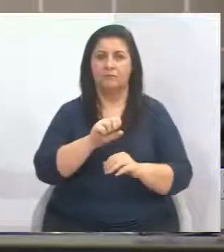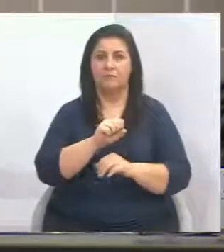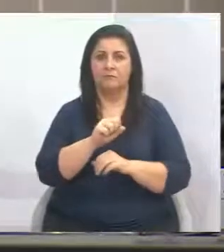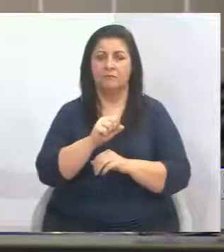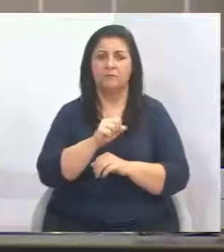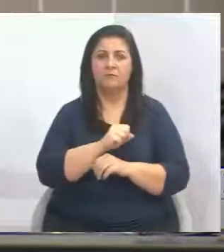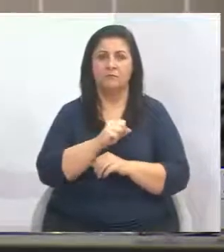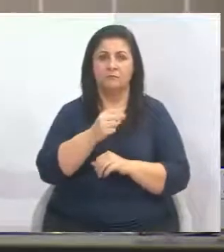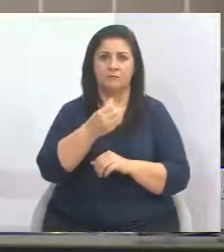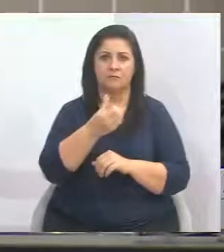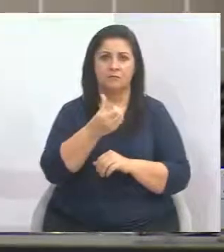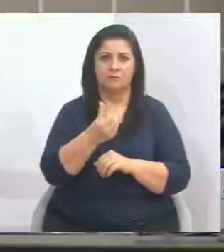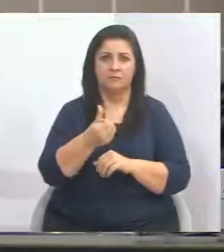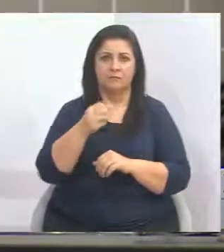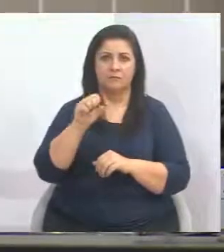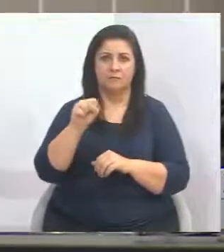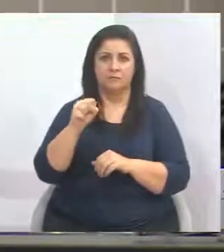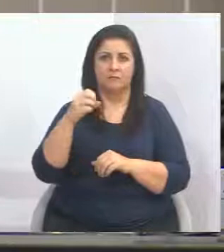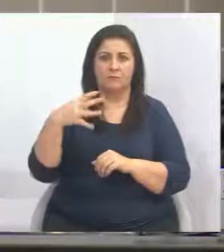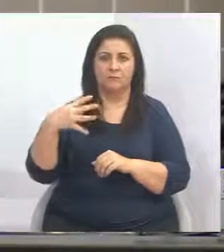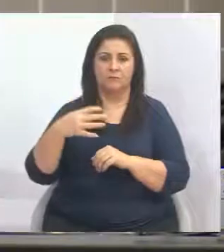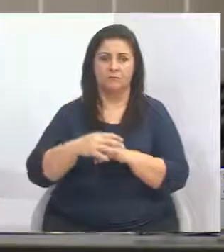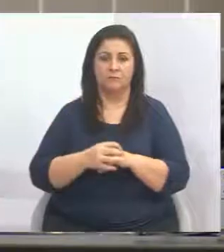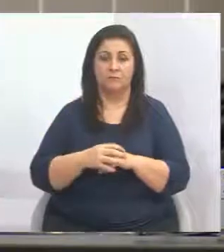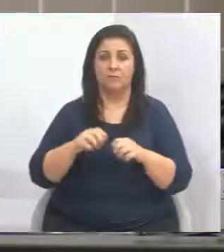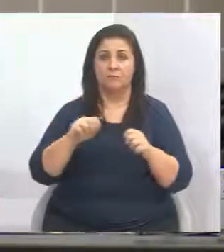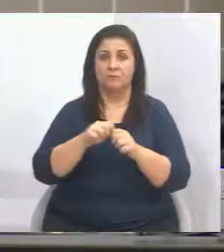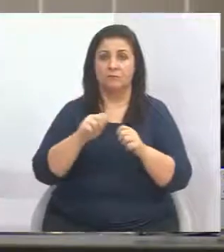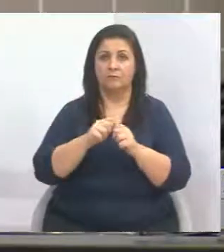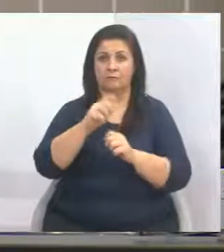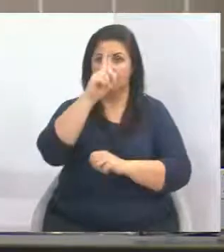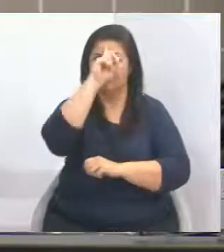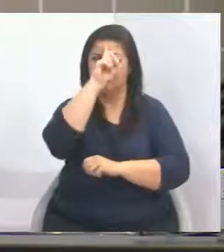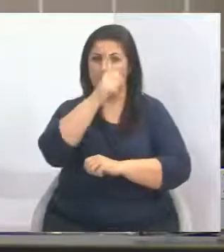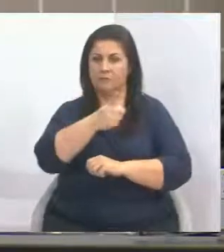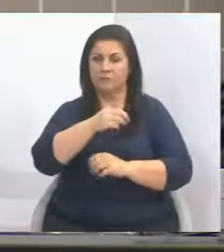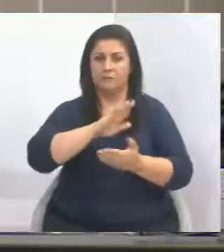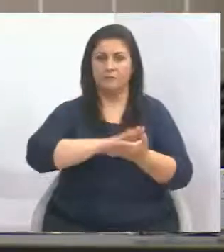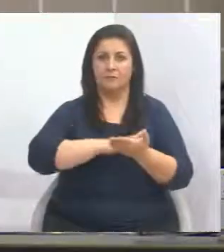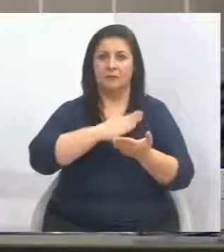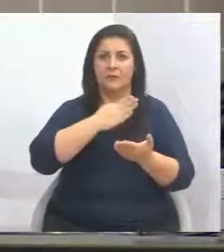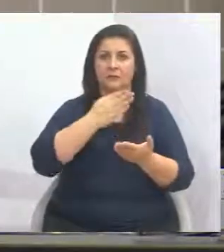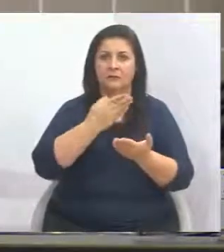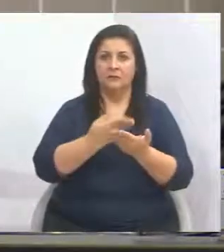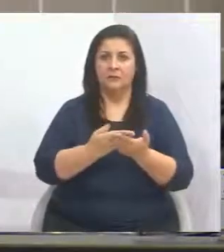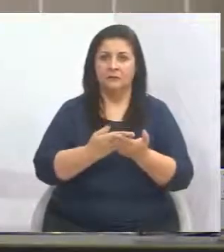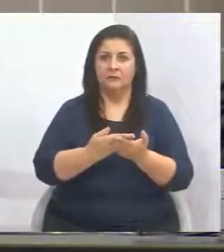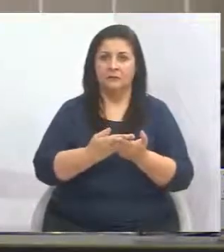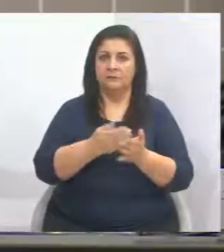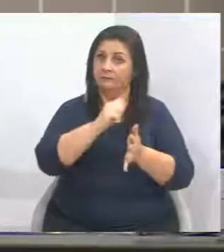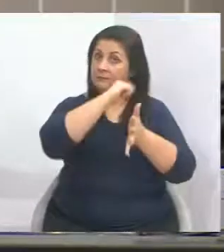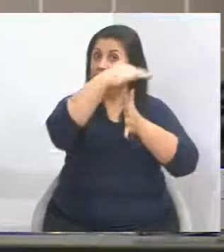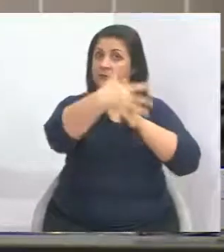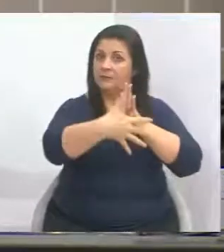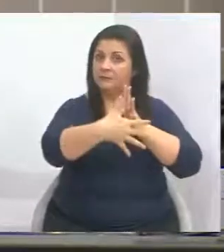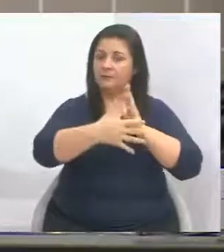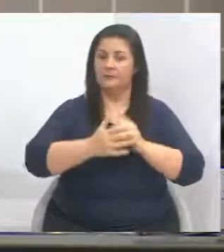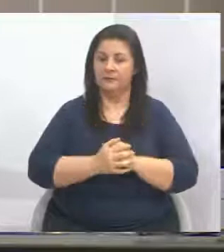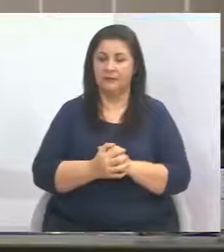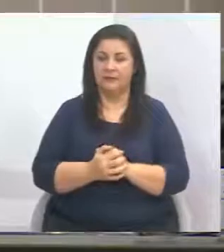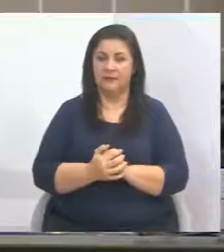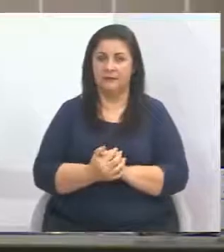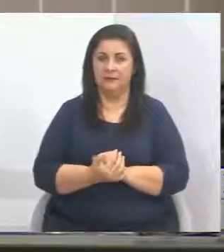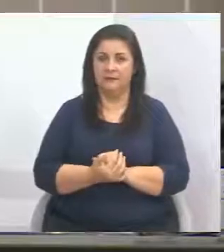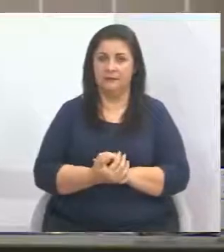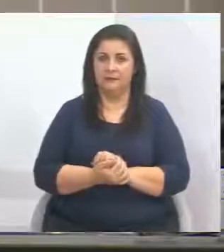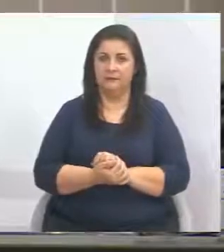6.394/2021, que torna obrigatória a disponibilização da intérprete de linguagem brasileira de sinais, Libras, no estabelecimento